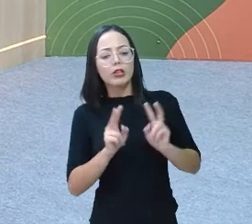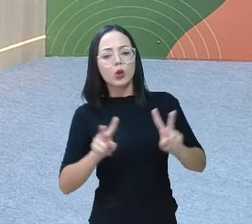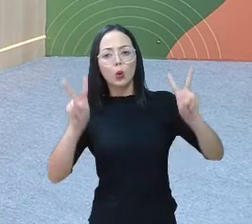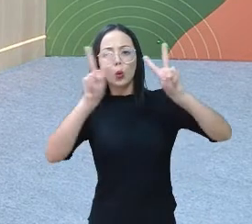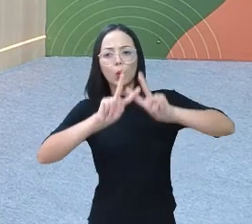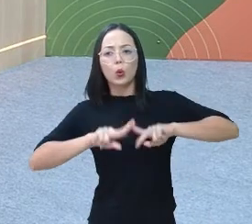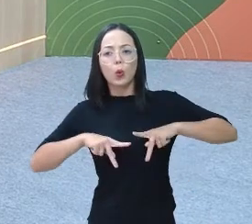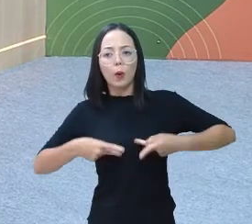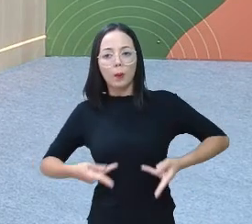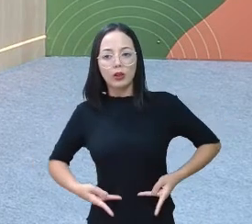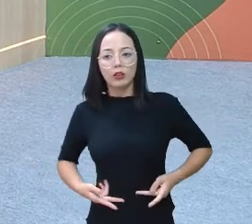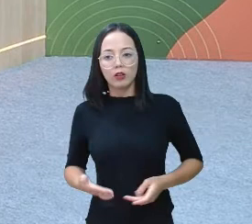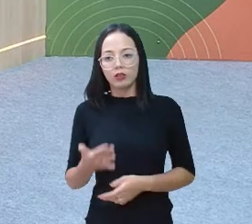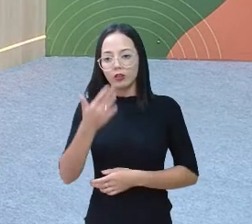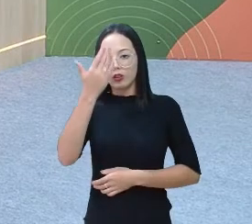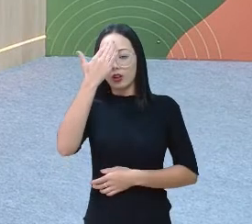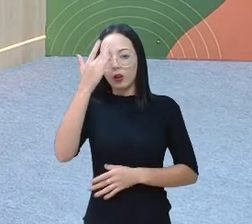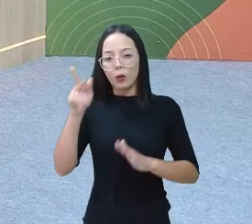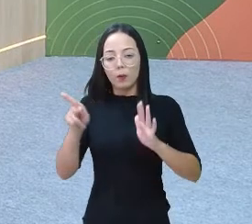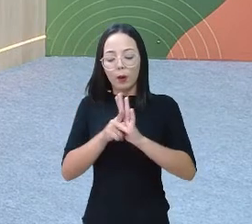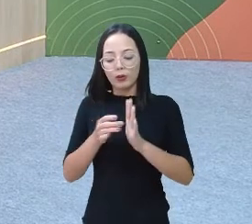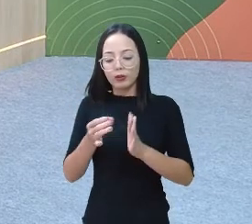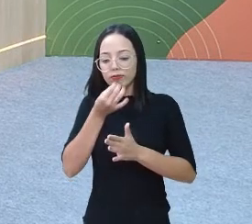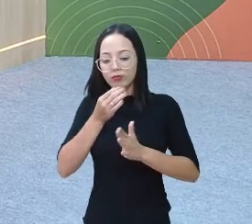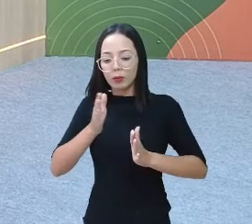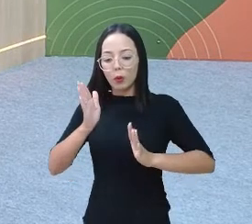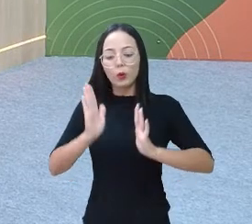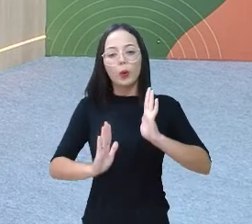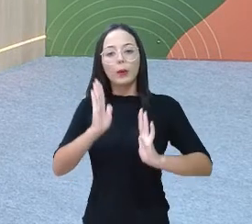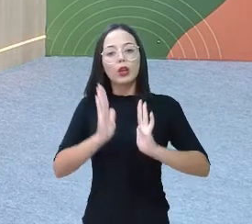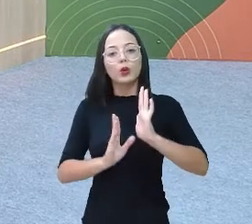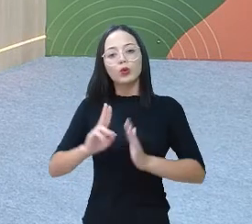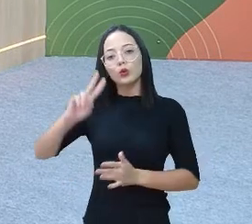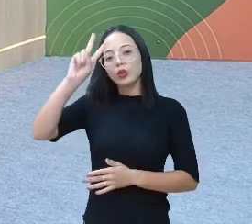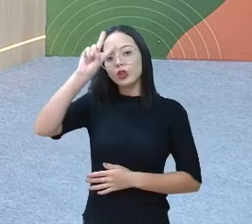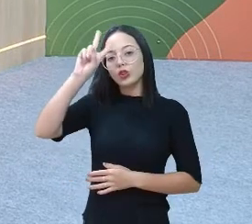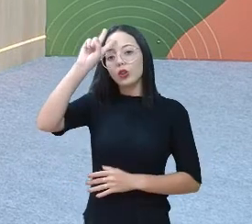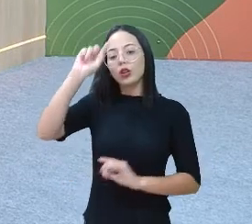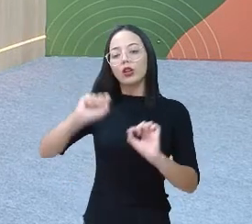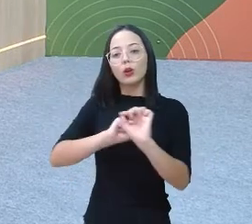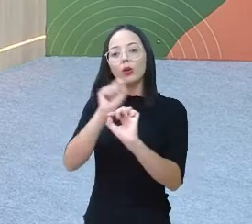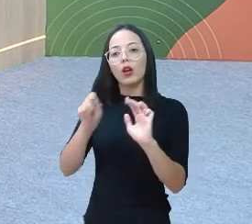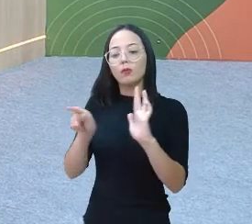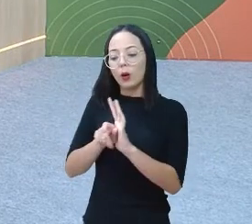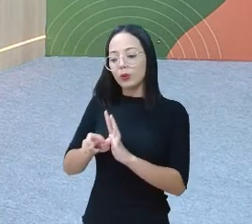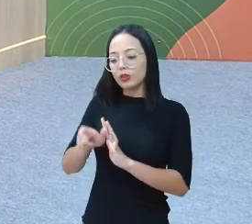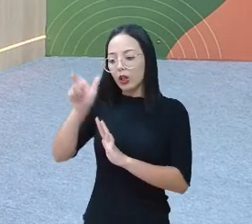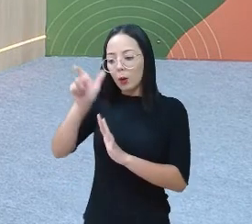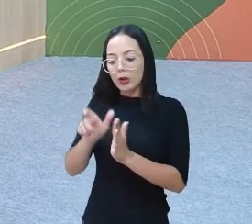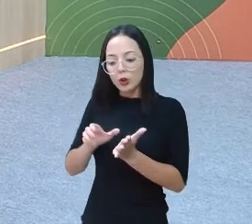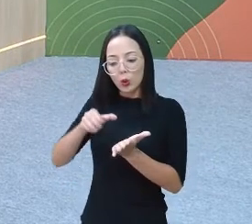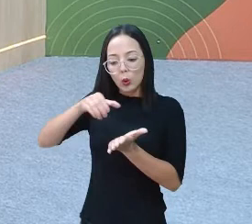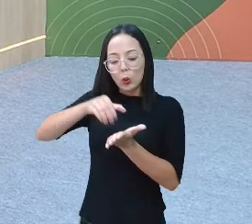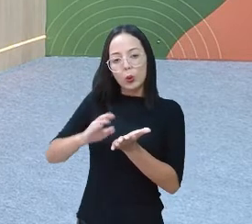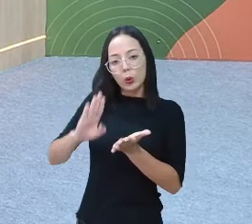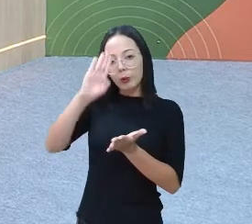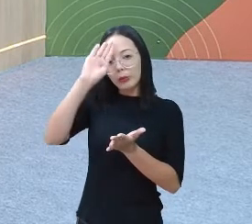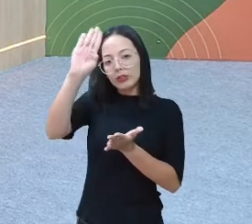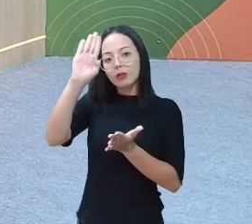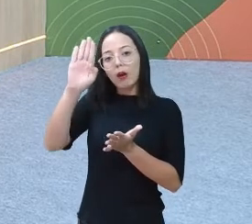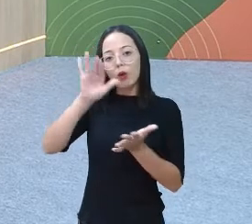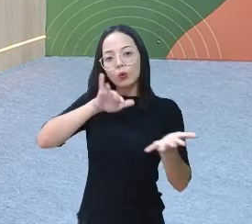Ele estava localizado em um período histórico em que o homem estava no centro do universo. Então,